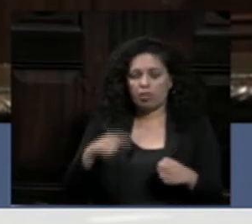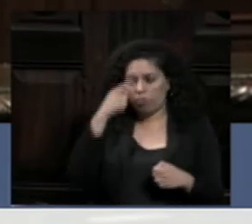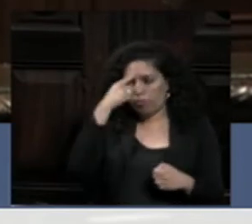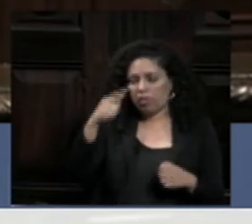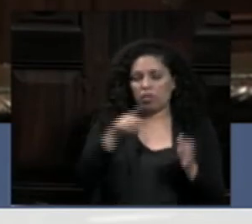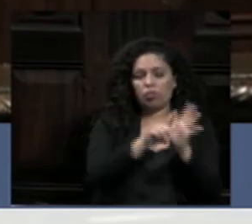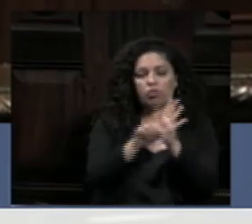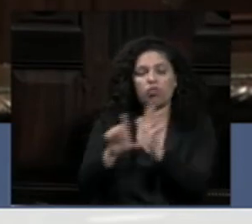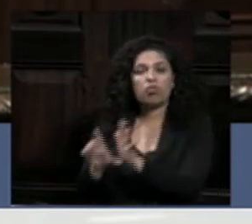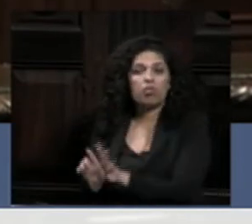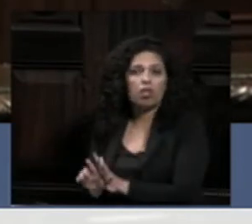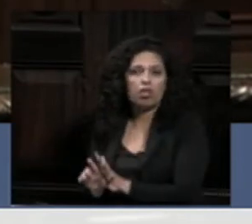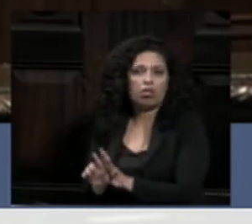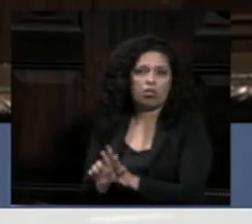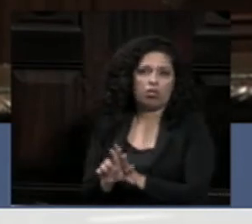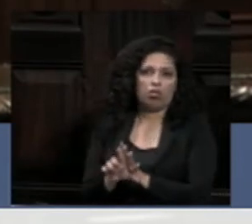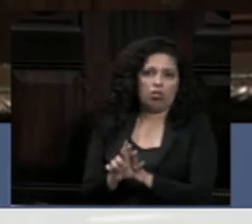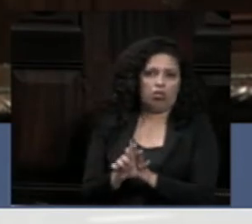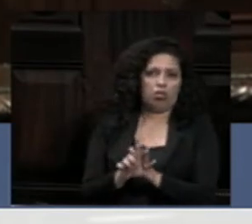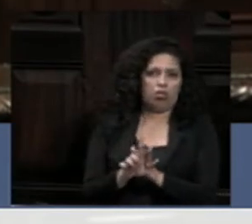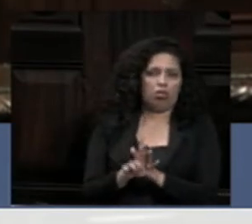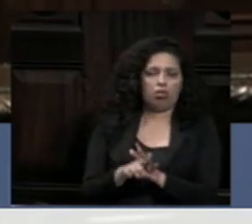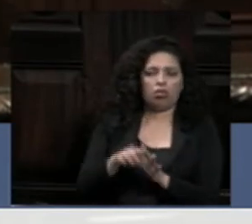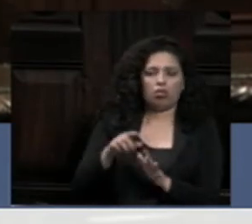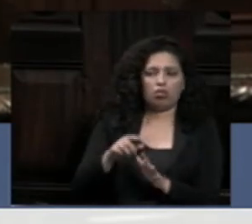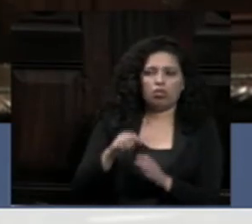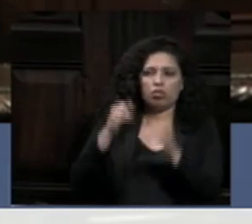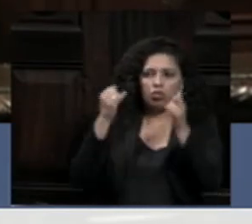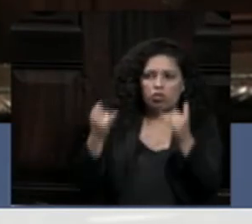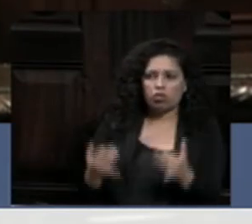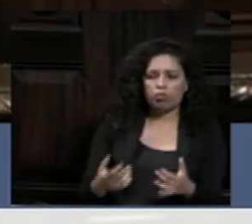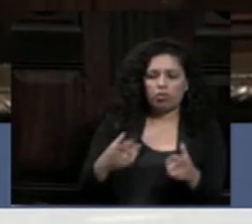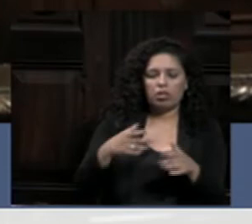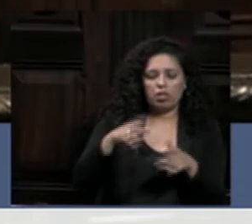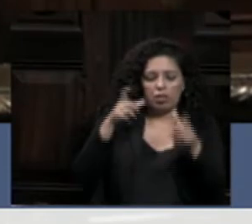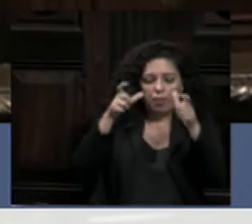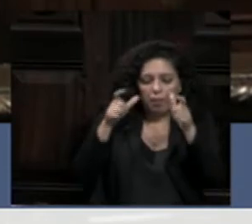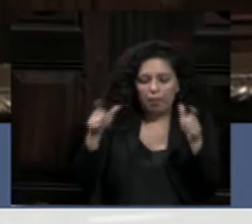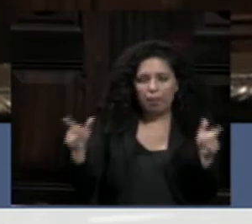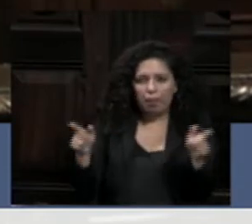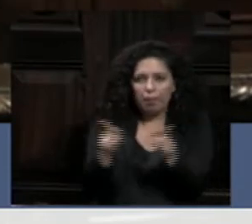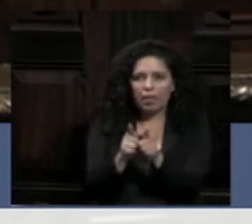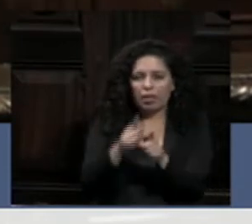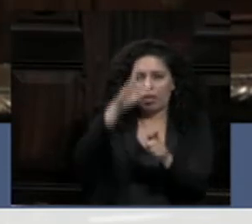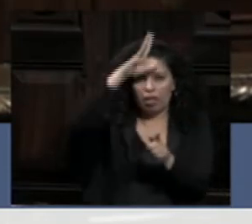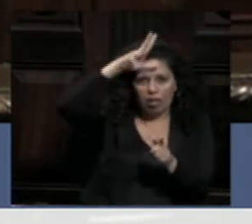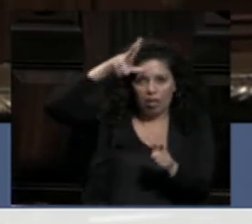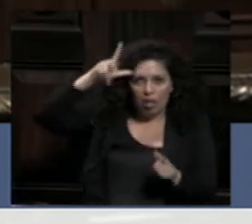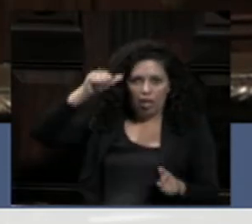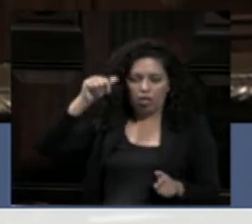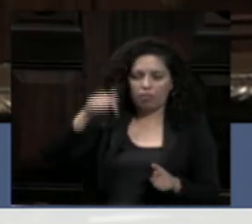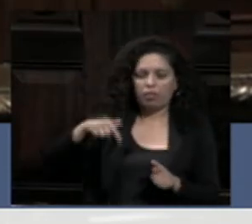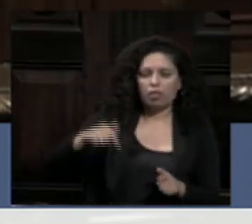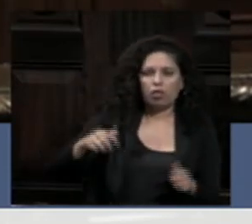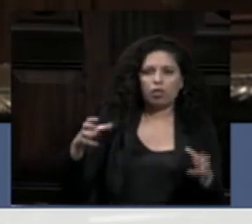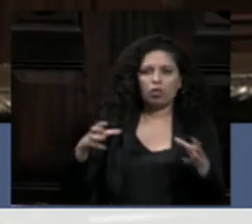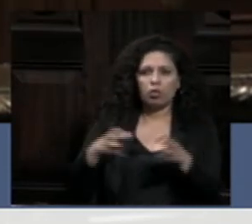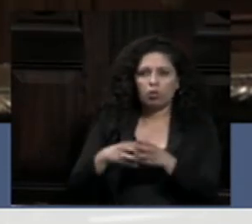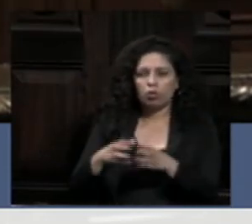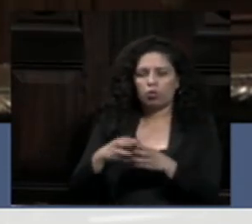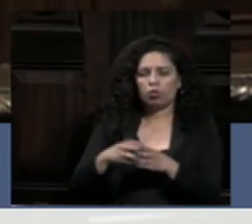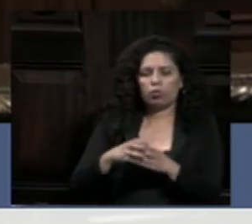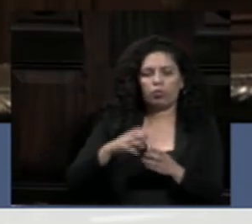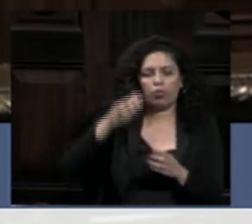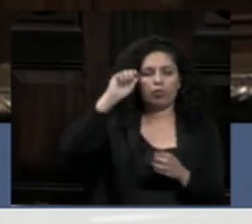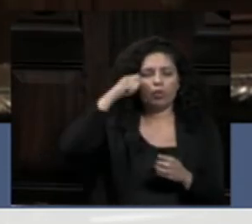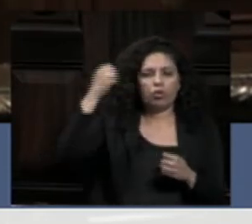de instrumento para a medida não só educativa, mas de preservação, mas também instrumento de pressão para